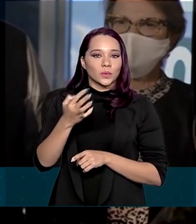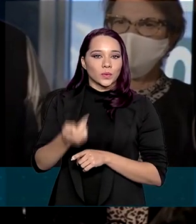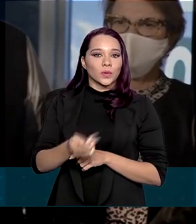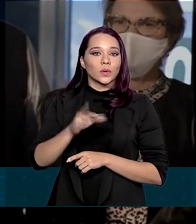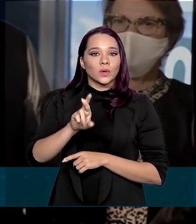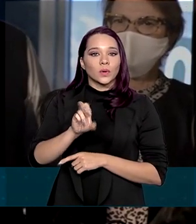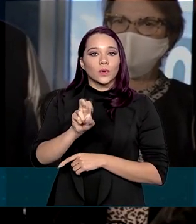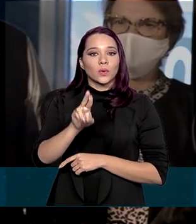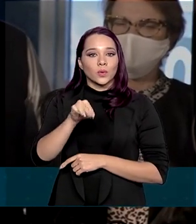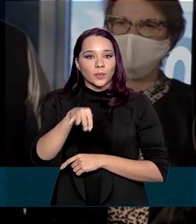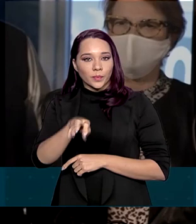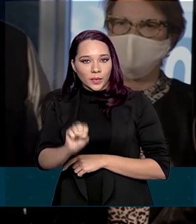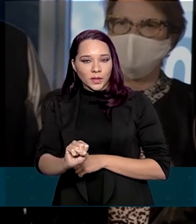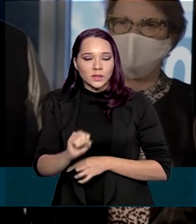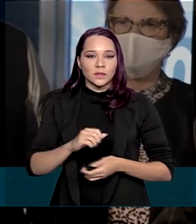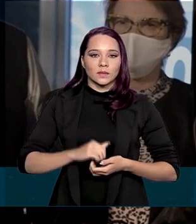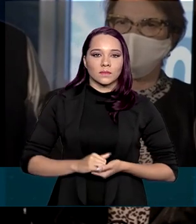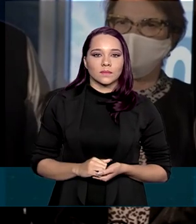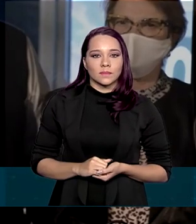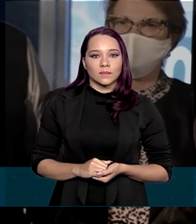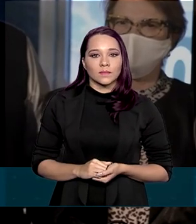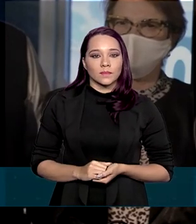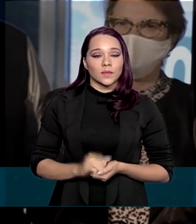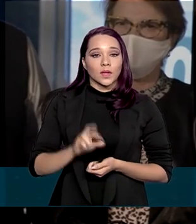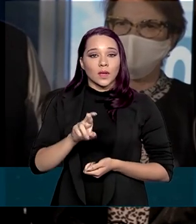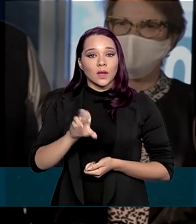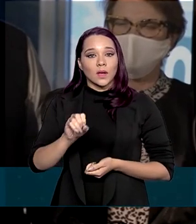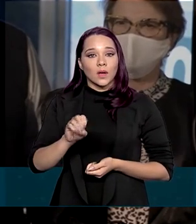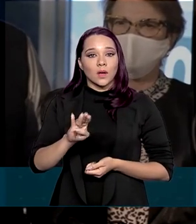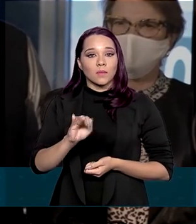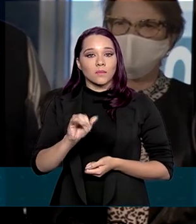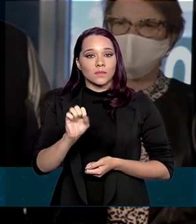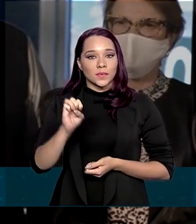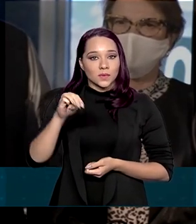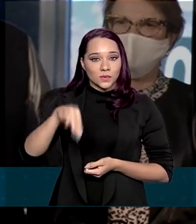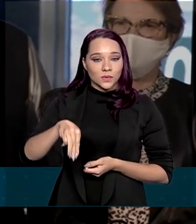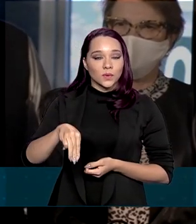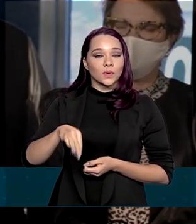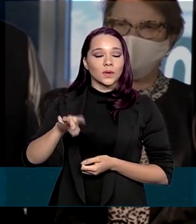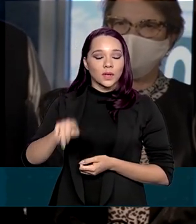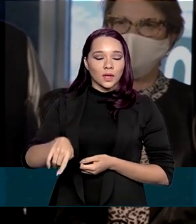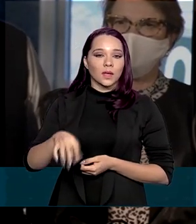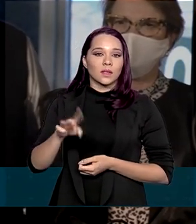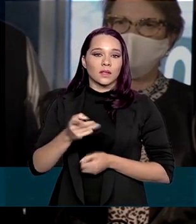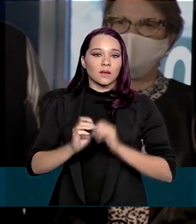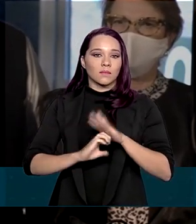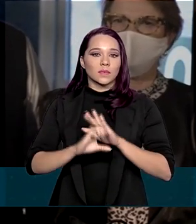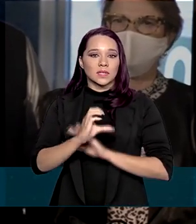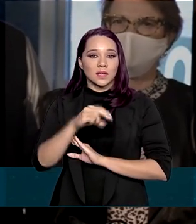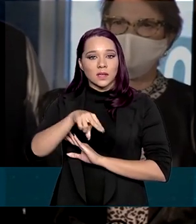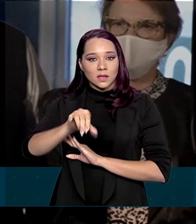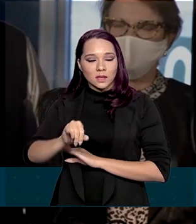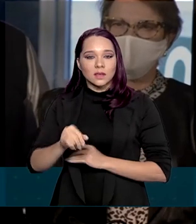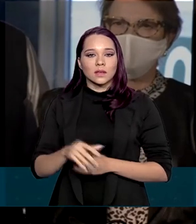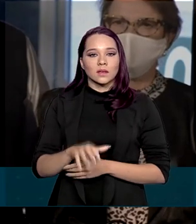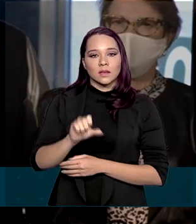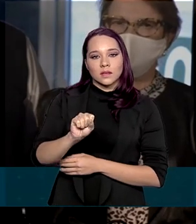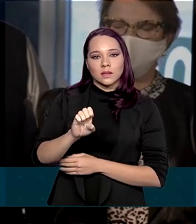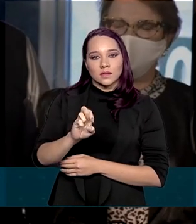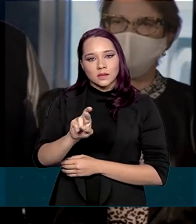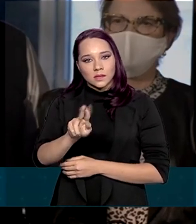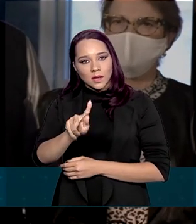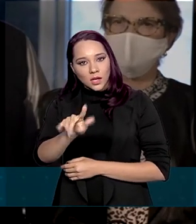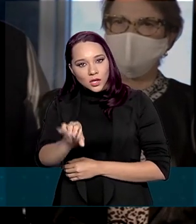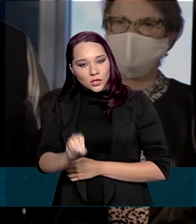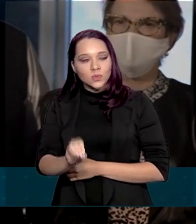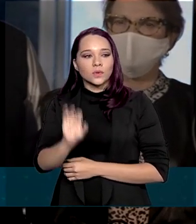Rubens Ometo, da Cosan, Robson Andrade, da CNI, Sérgio Rial, do